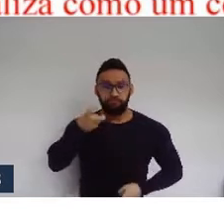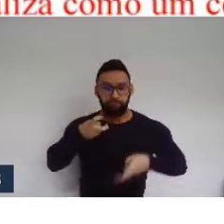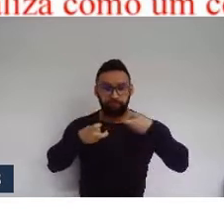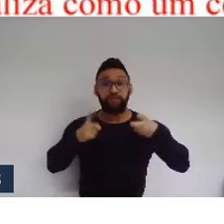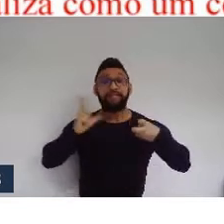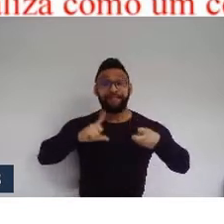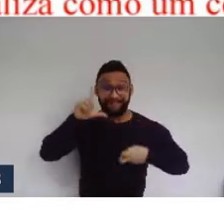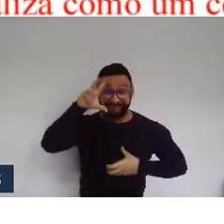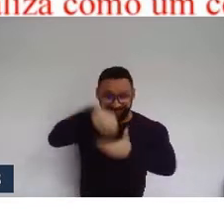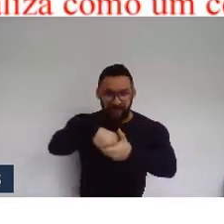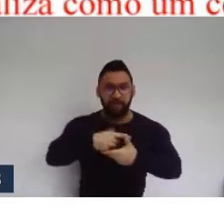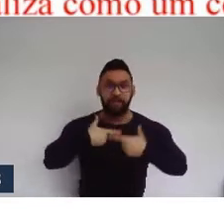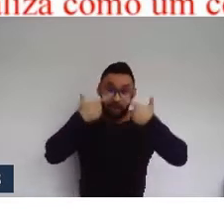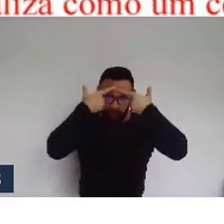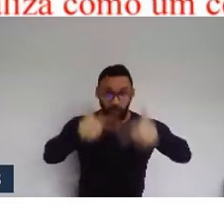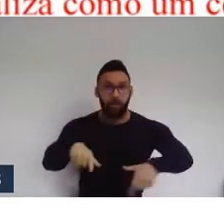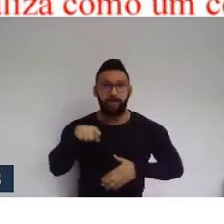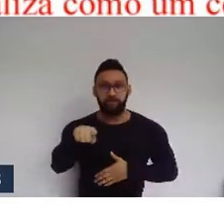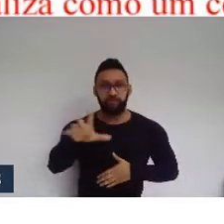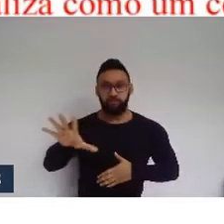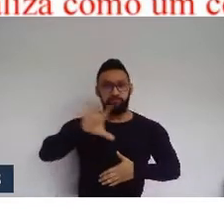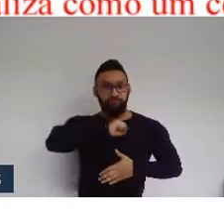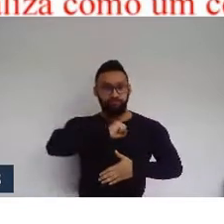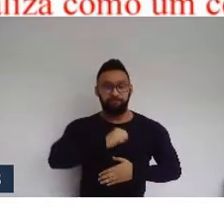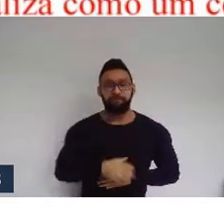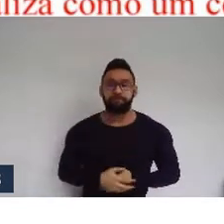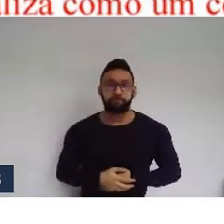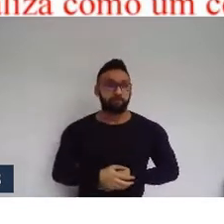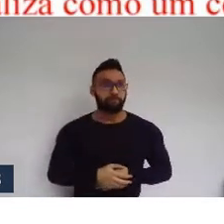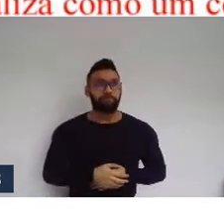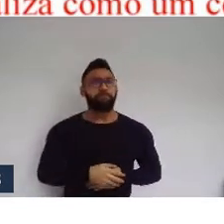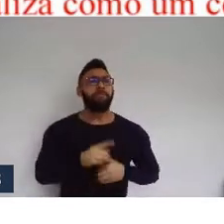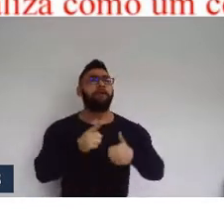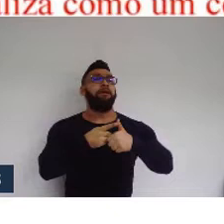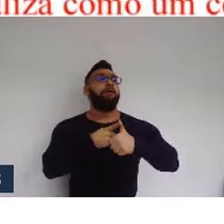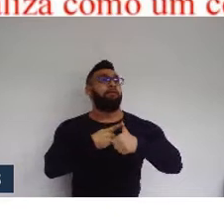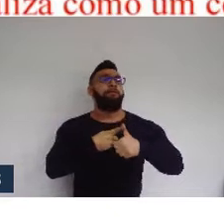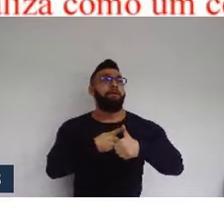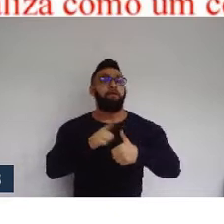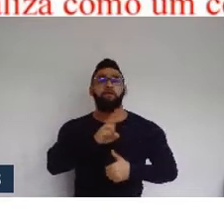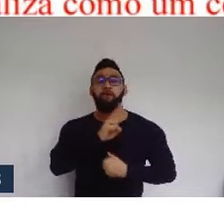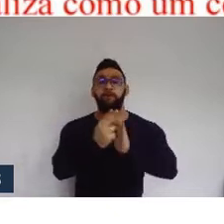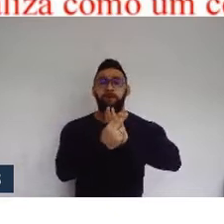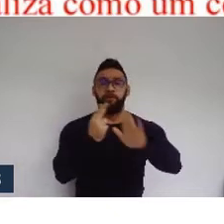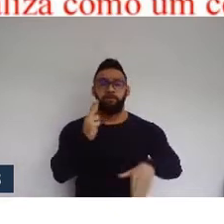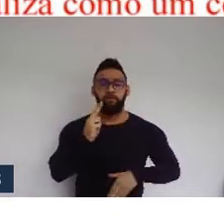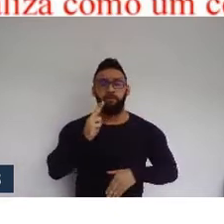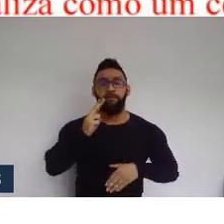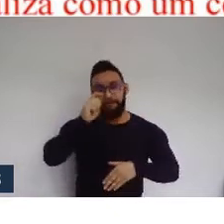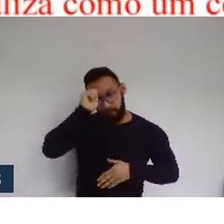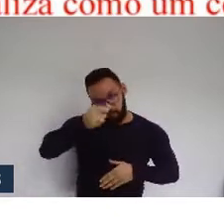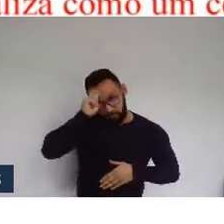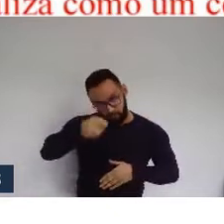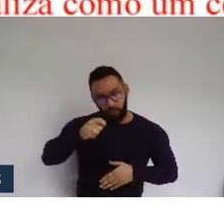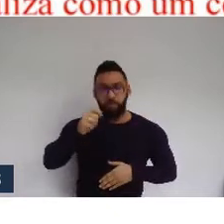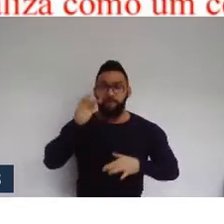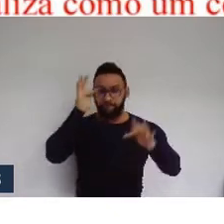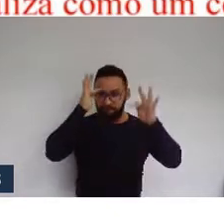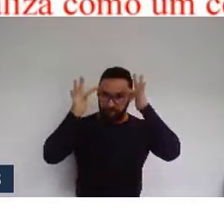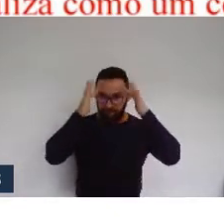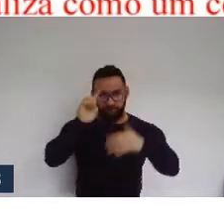O espaço público queer... primeiro eu vou começar falando do Lefebvre, esse filósofo, né,